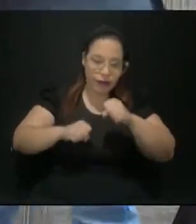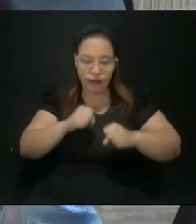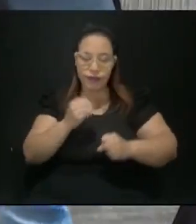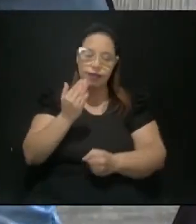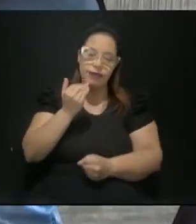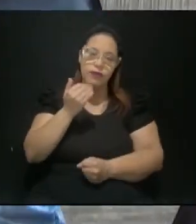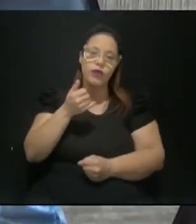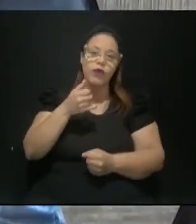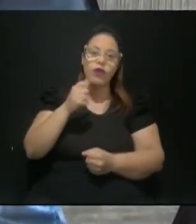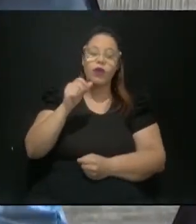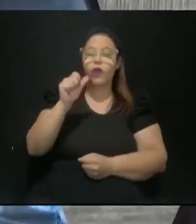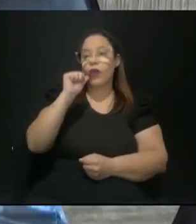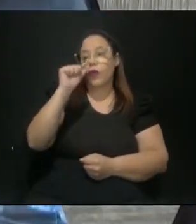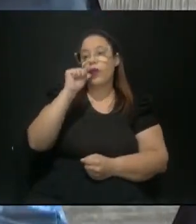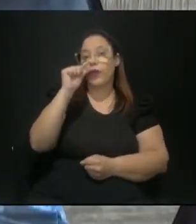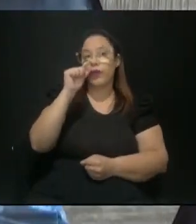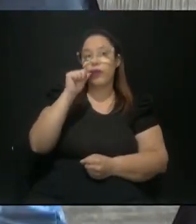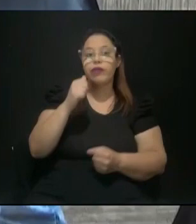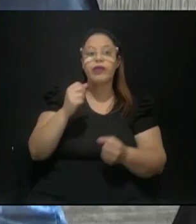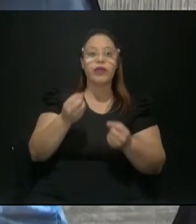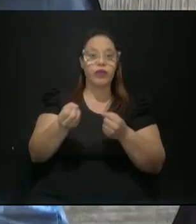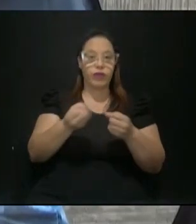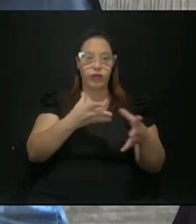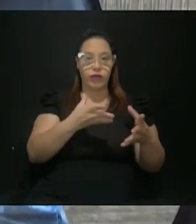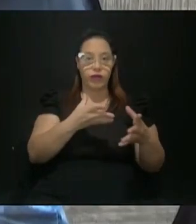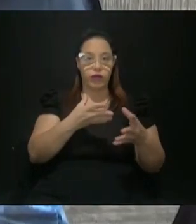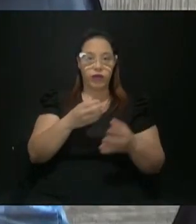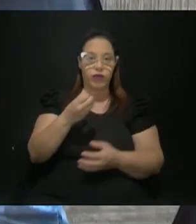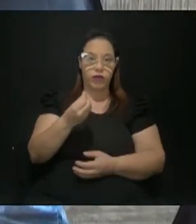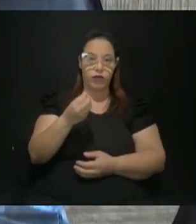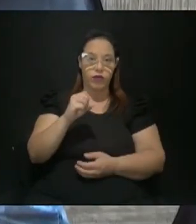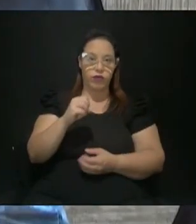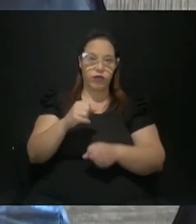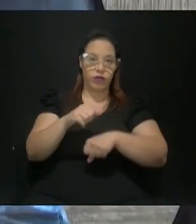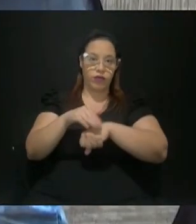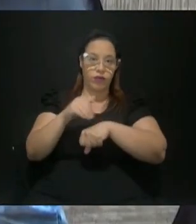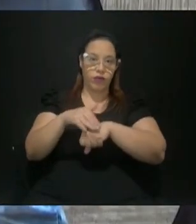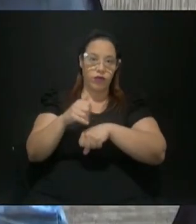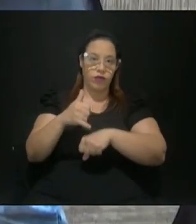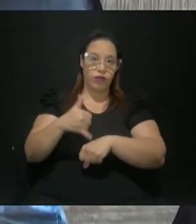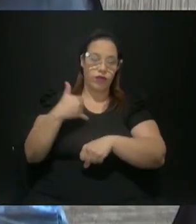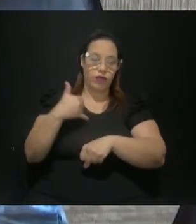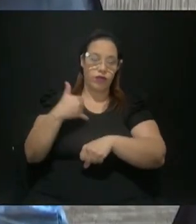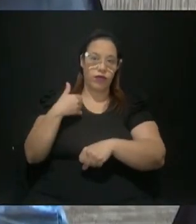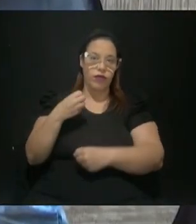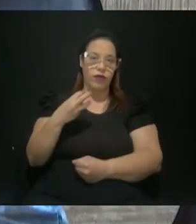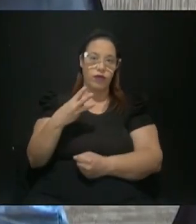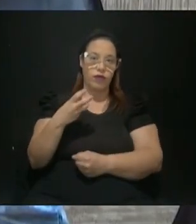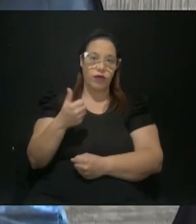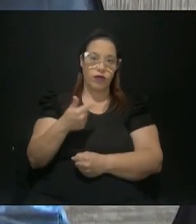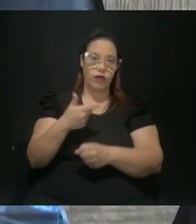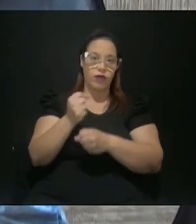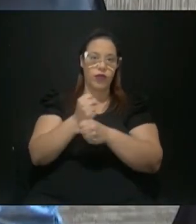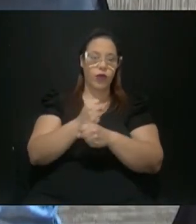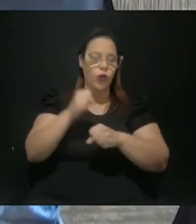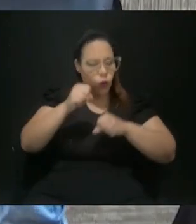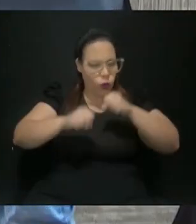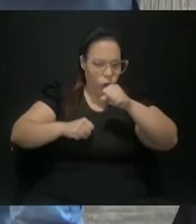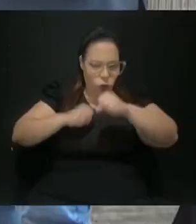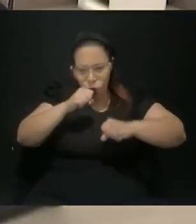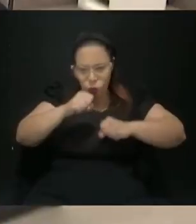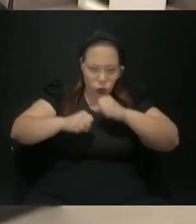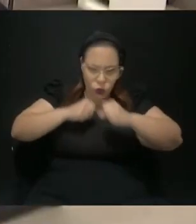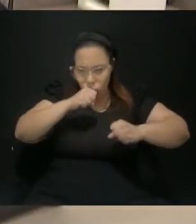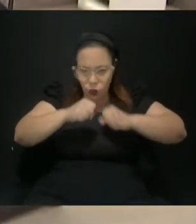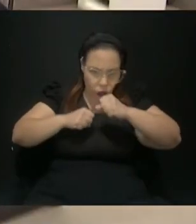refrigerantes. Atualmente, com 60 anos, tem uma carreira de 32 anos na corrida, que inclui